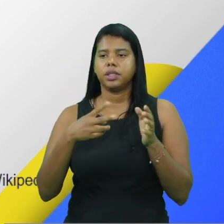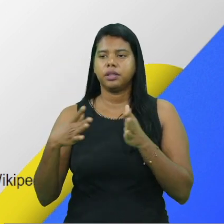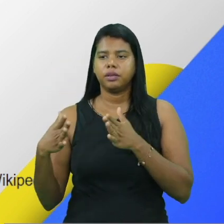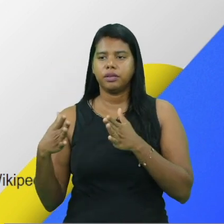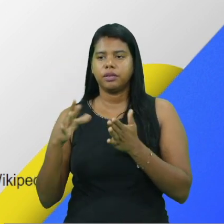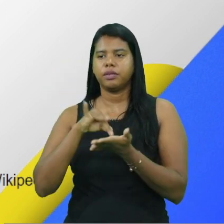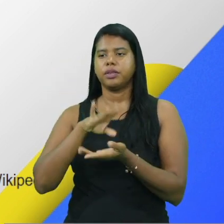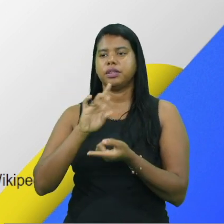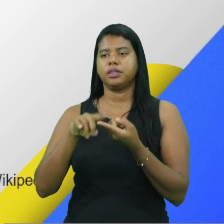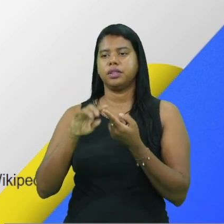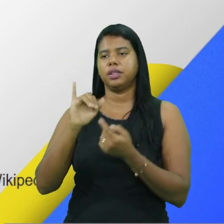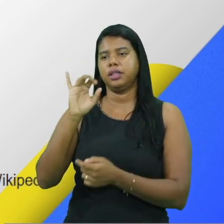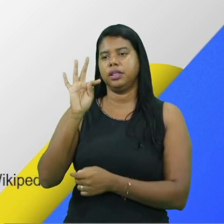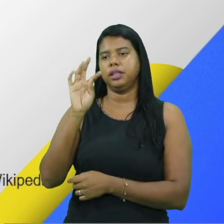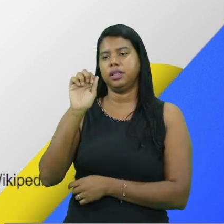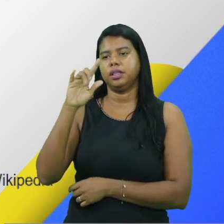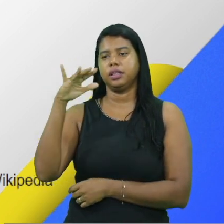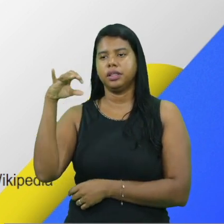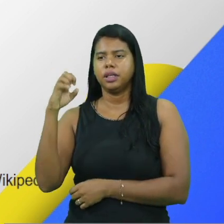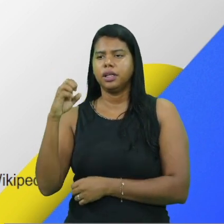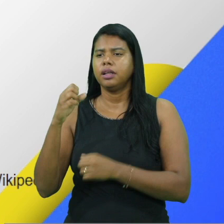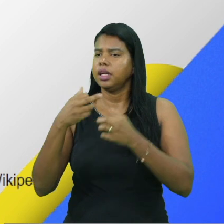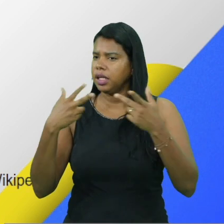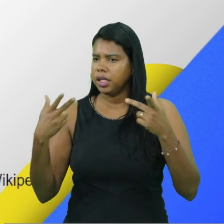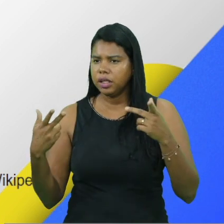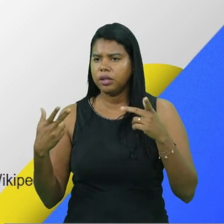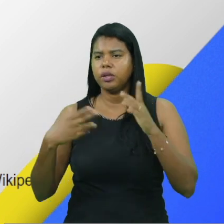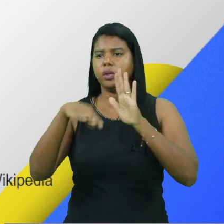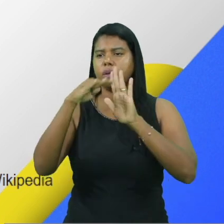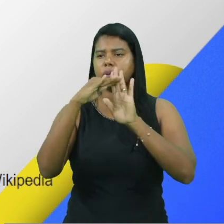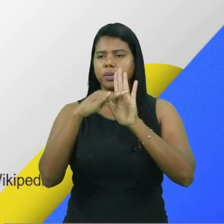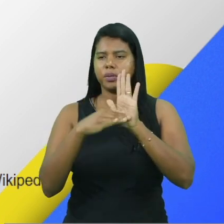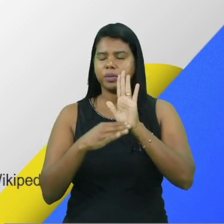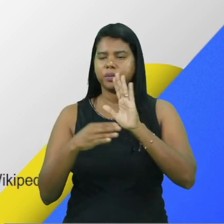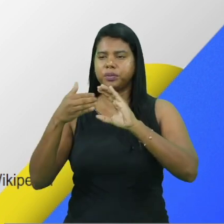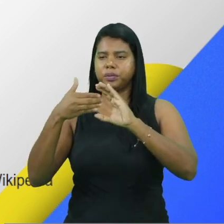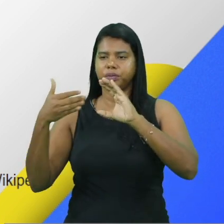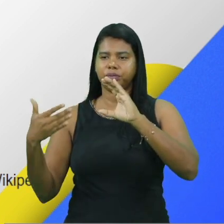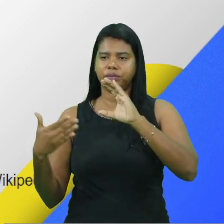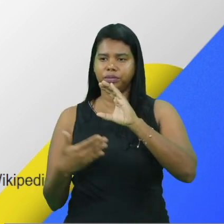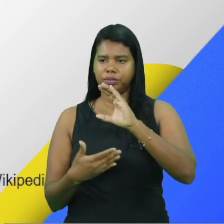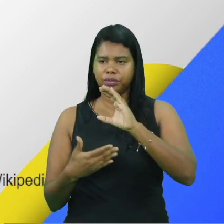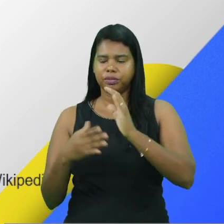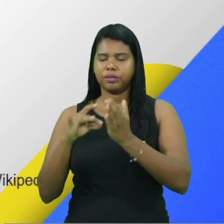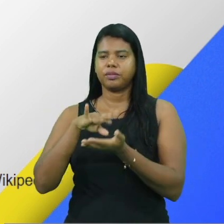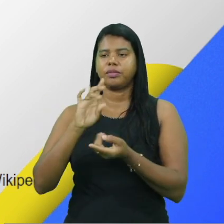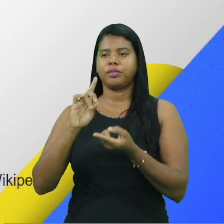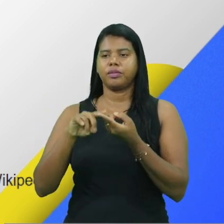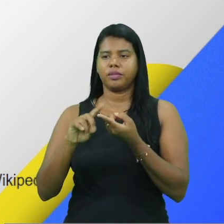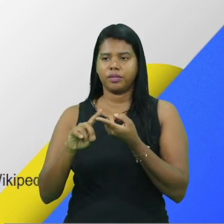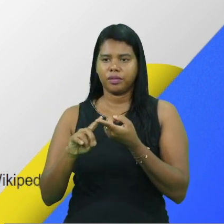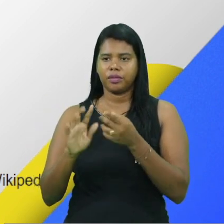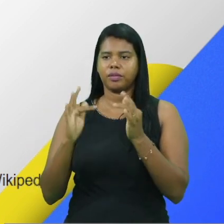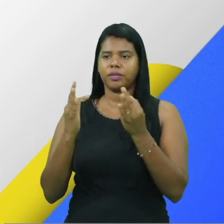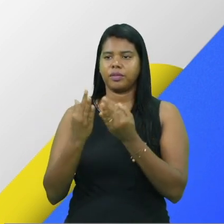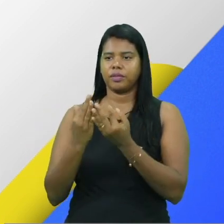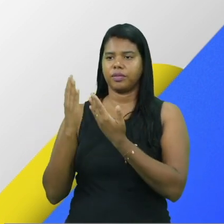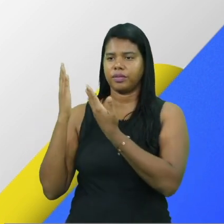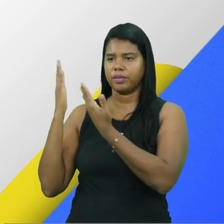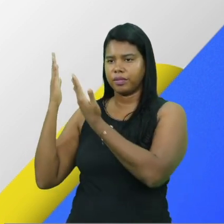você tem o itálico e assim por diante. Essas são as características da família